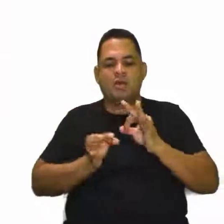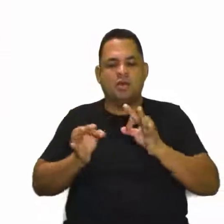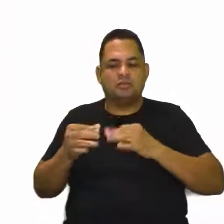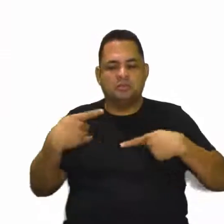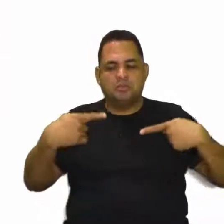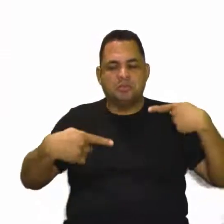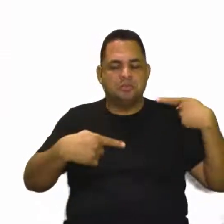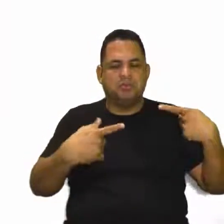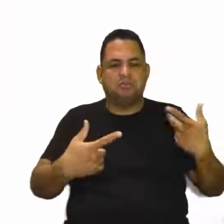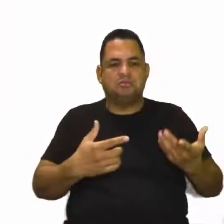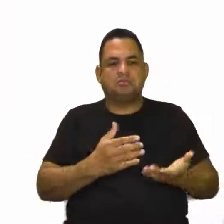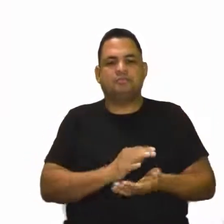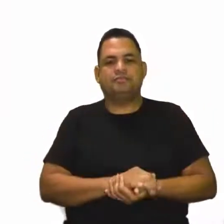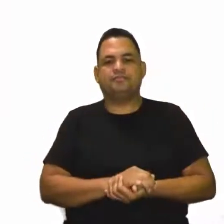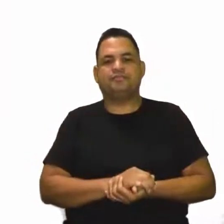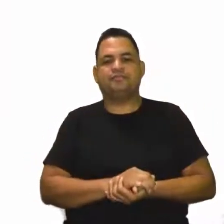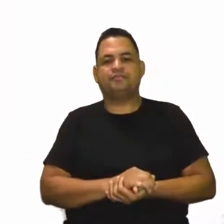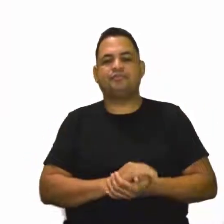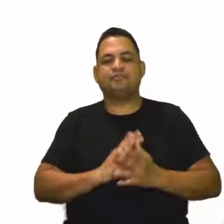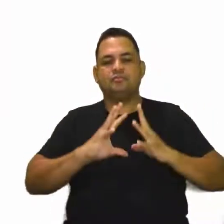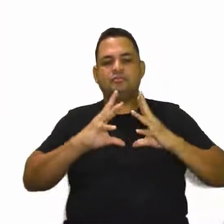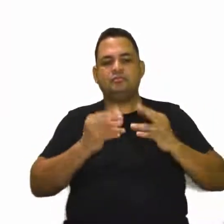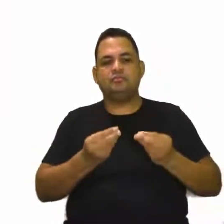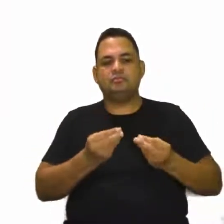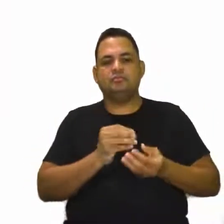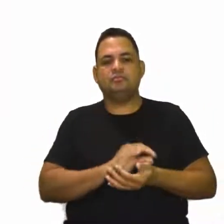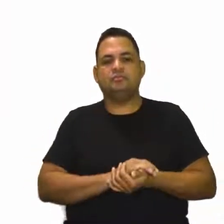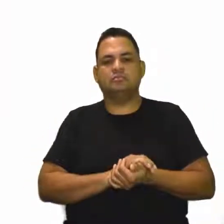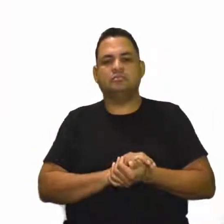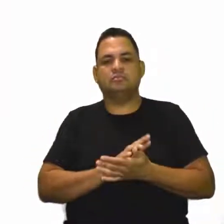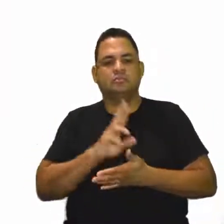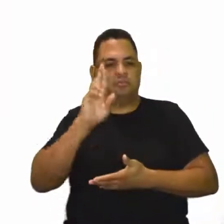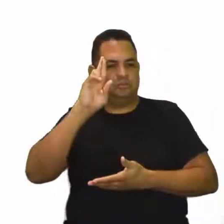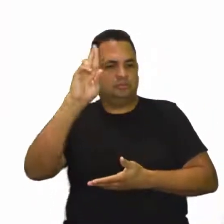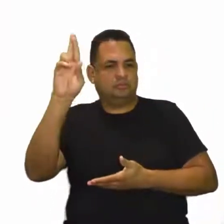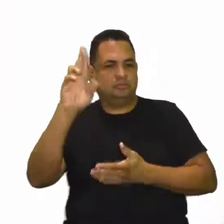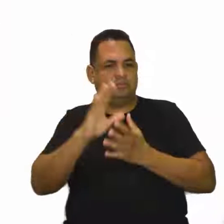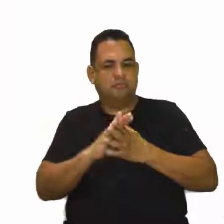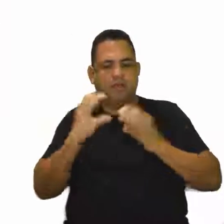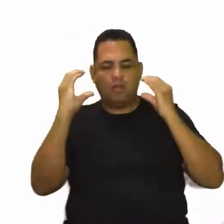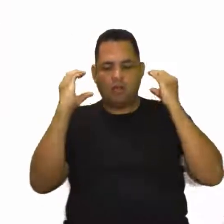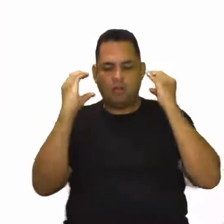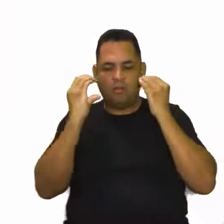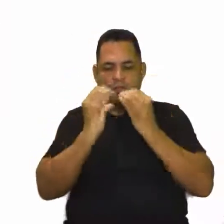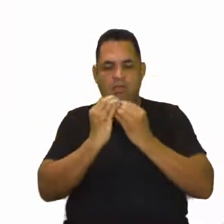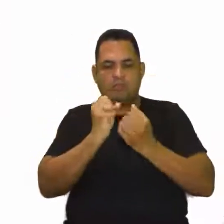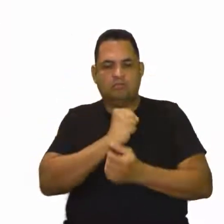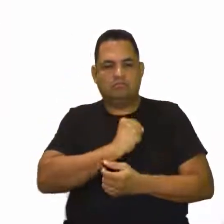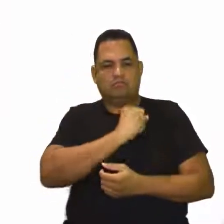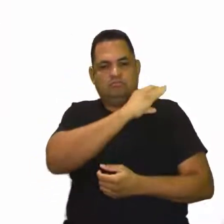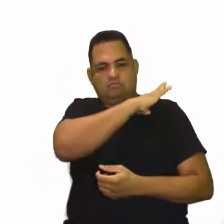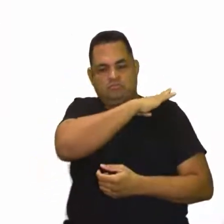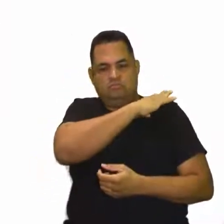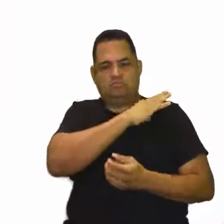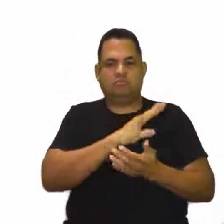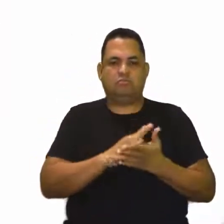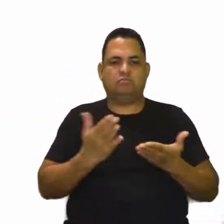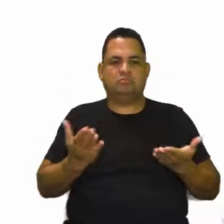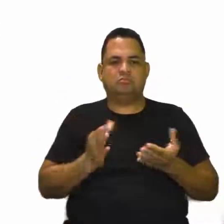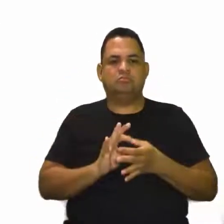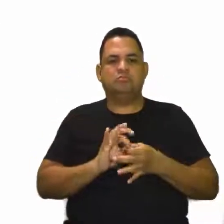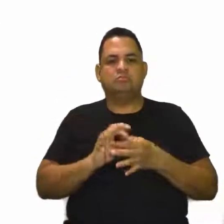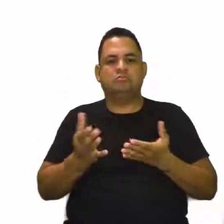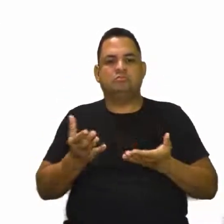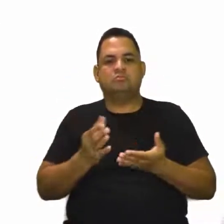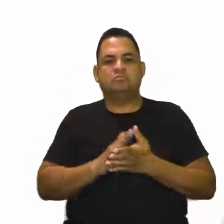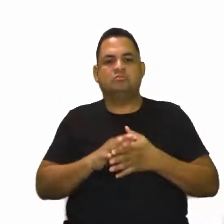articulações. Vejam, todos eram liderados por Marechal Deodoro da Fonseca, que